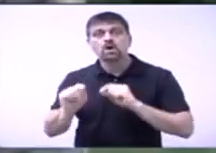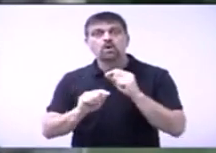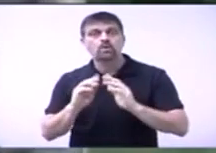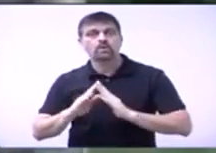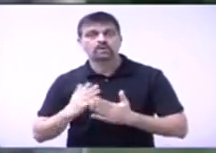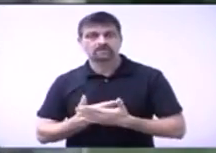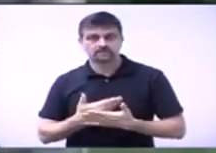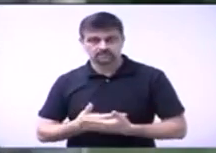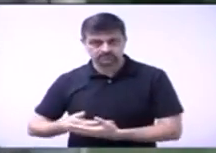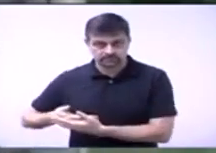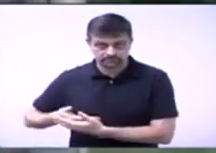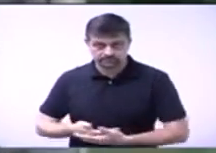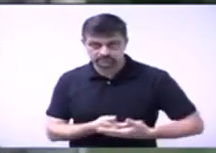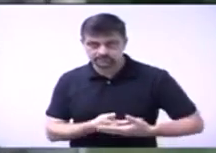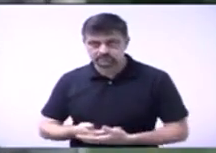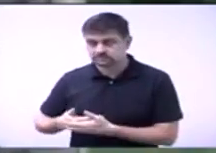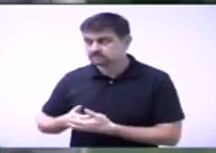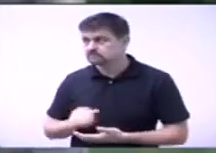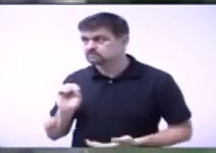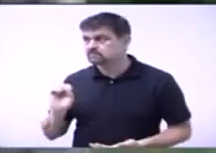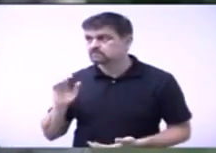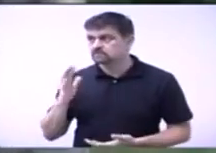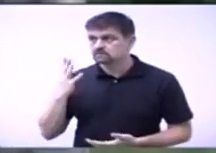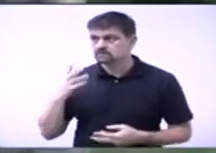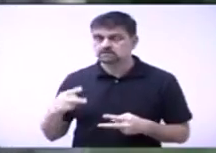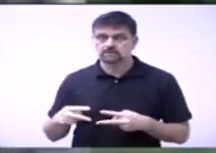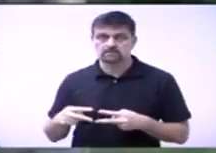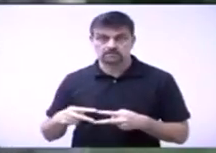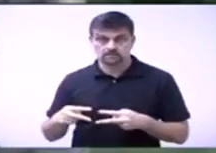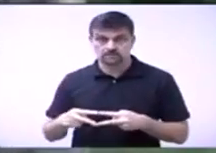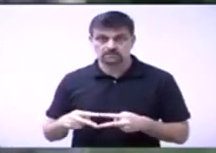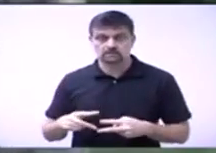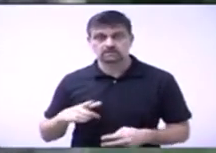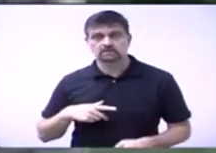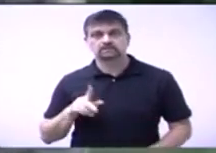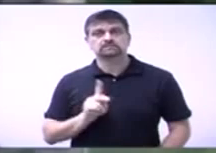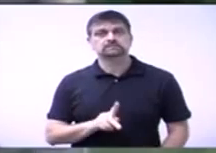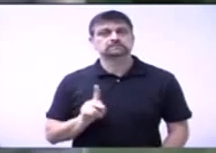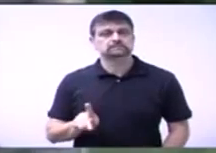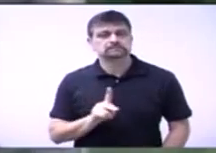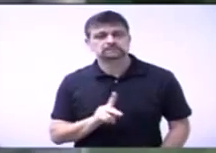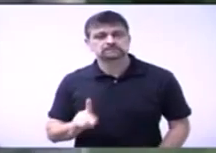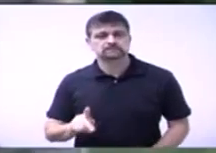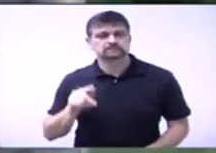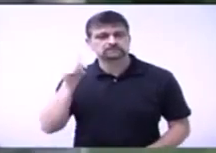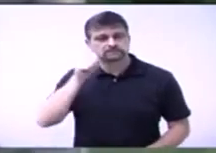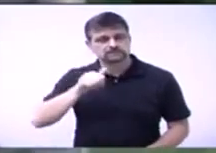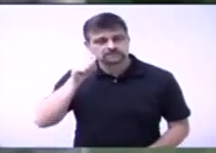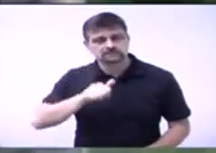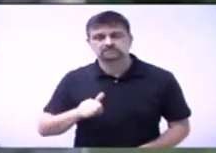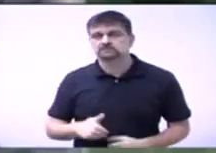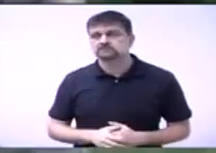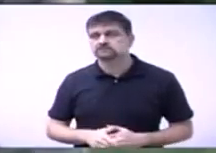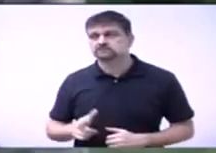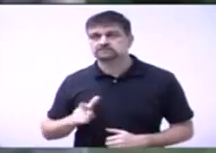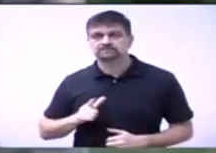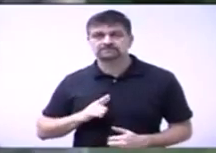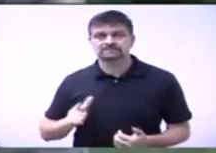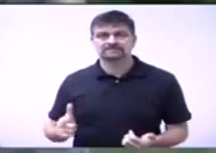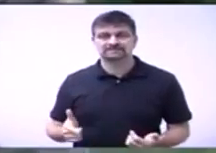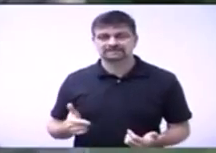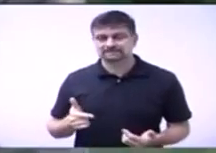creches em nosso município, onde as professoras estão